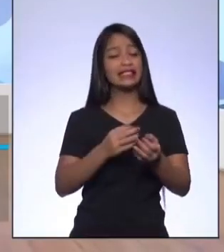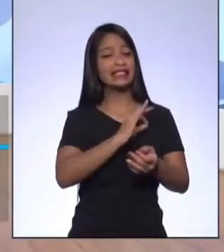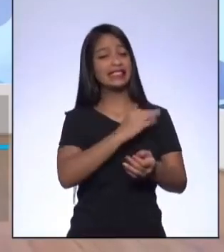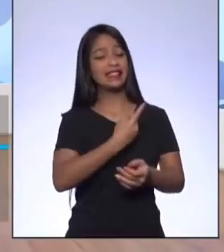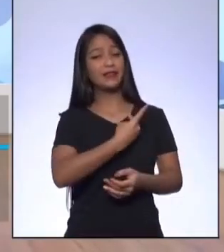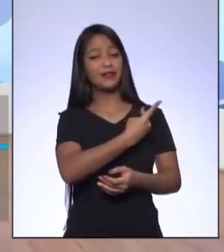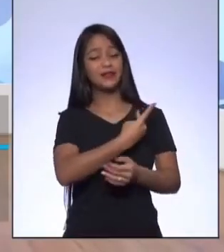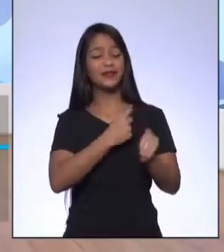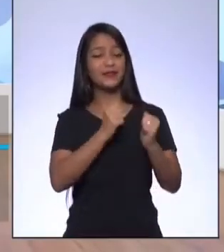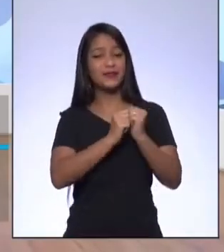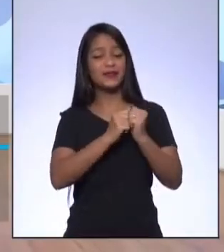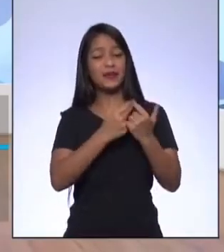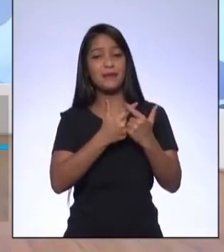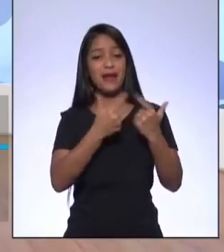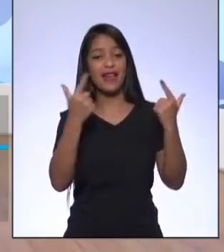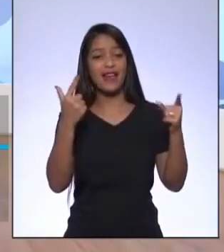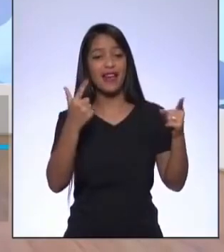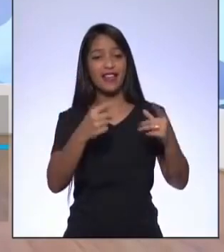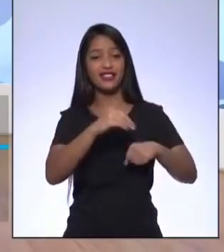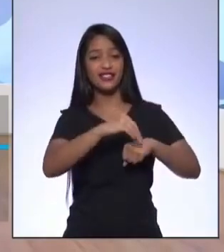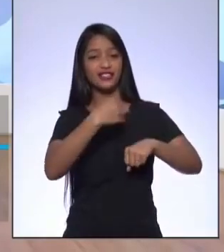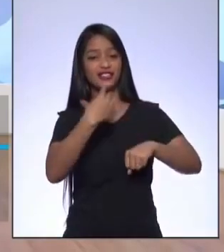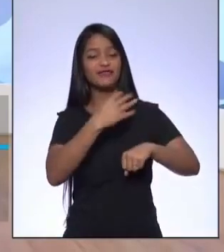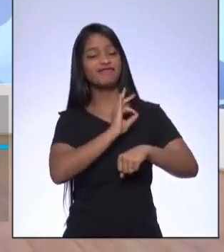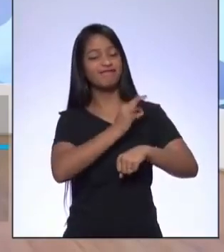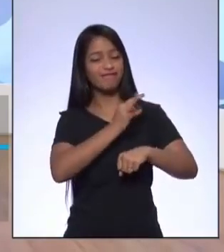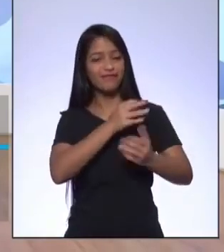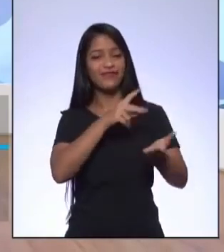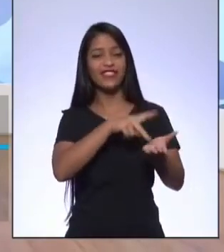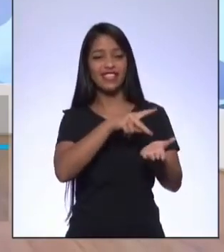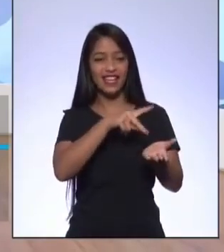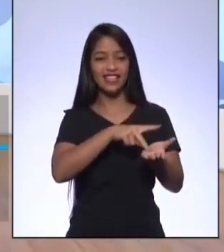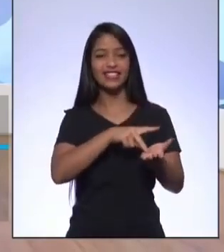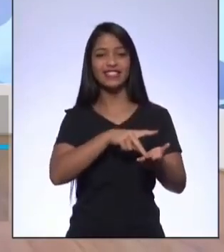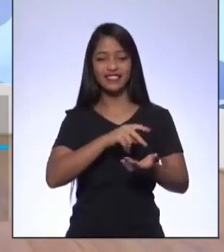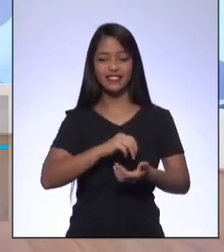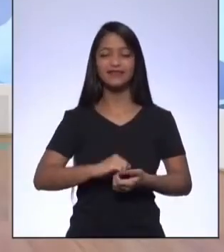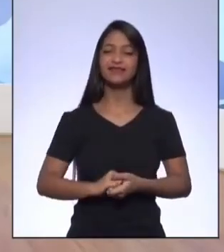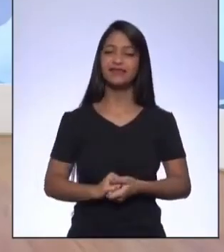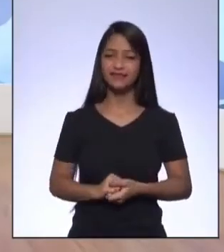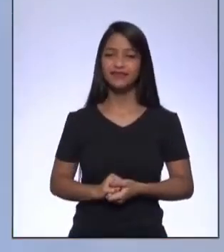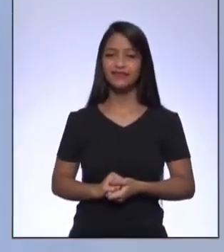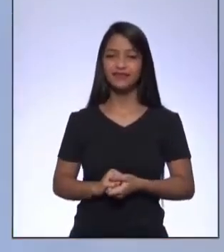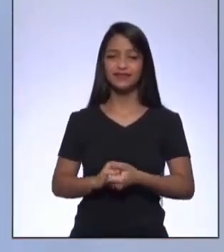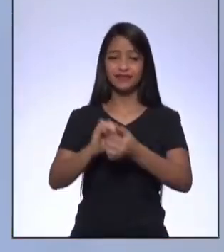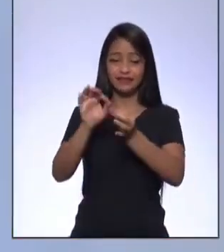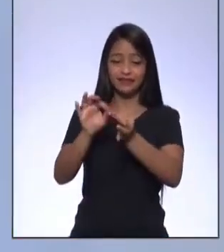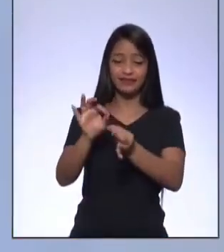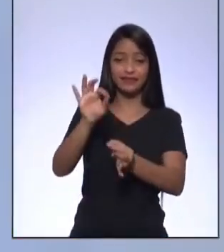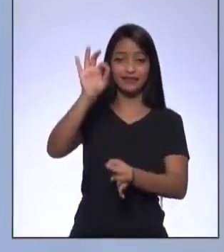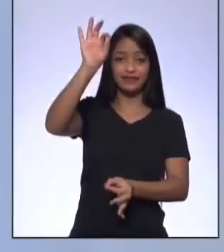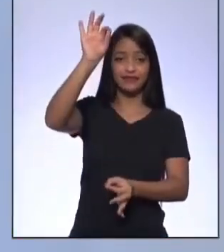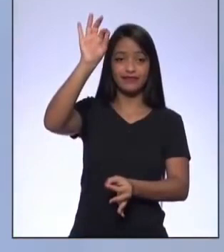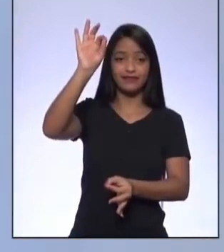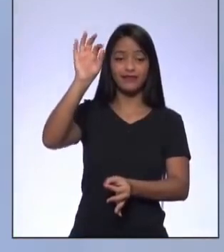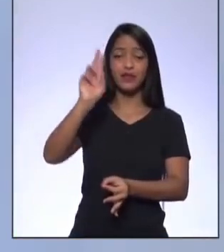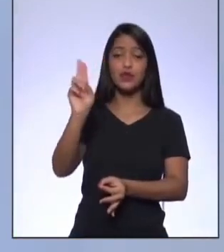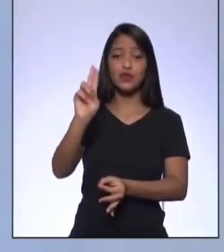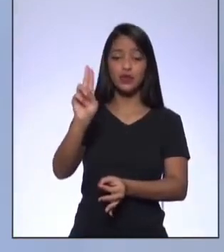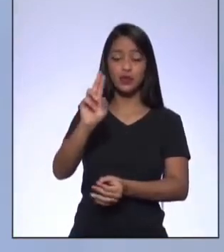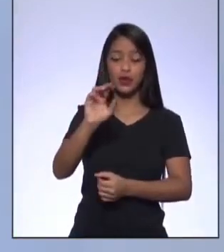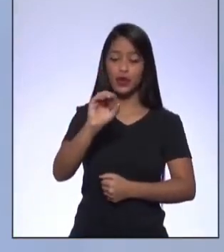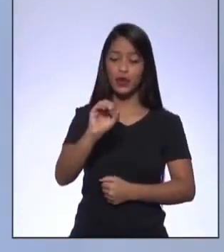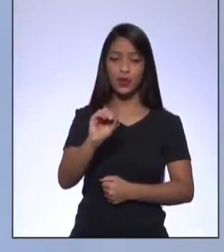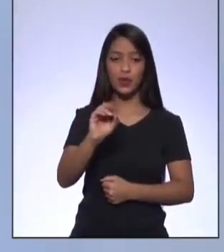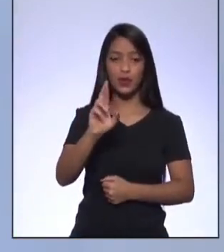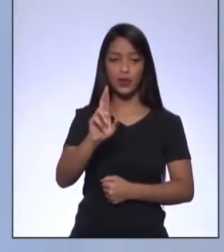né? Porque é verdade, Jonas. Então, aqui em cima, ó, é o eixo das ordenadas. Você acha